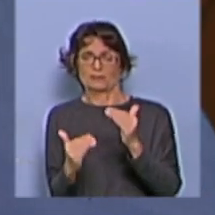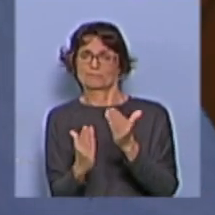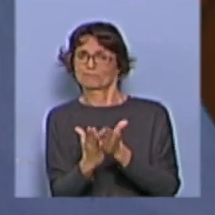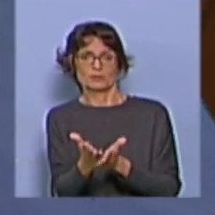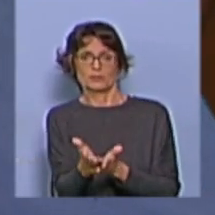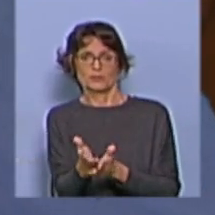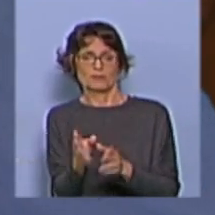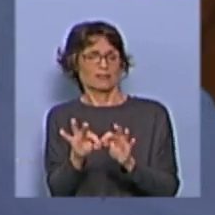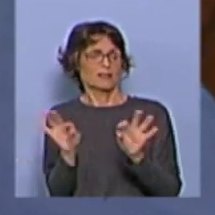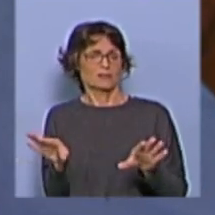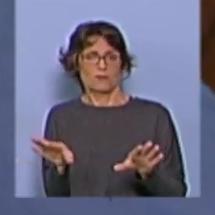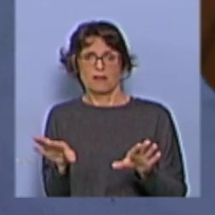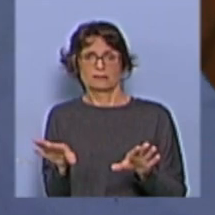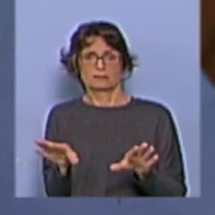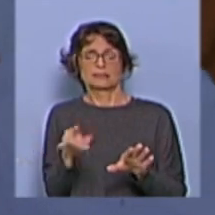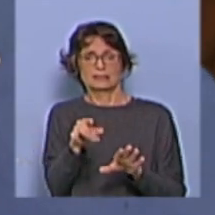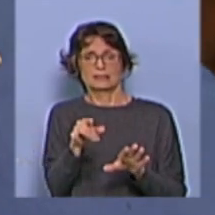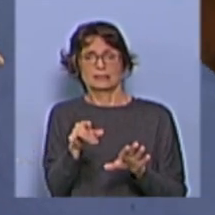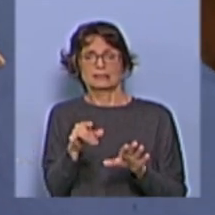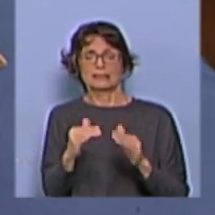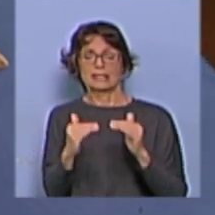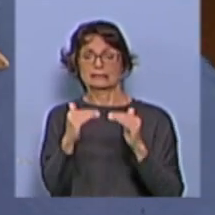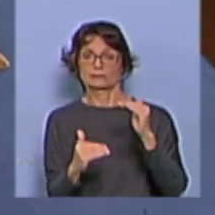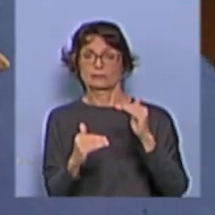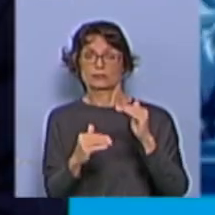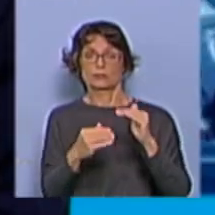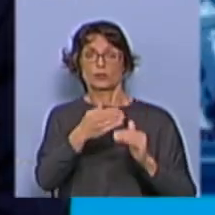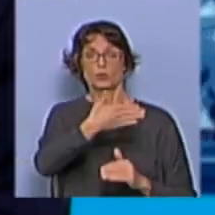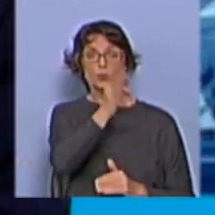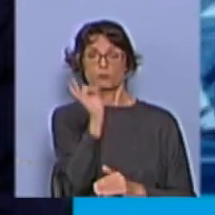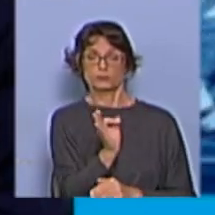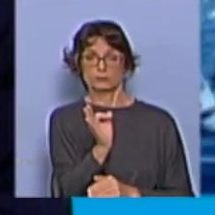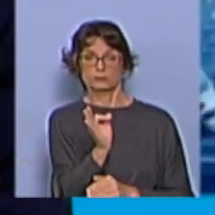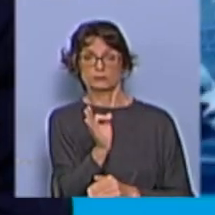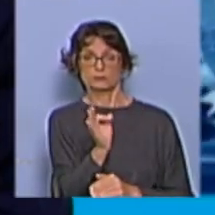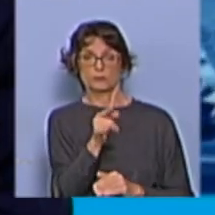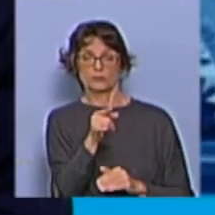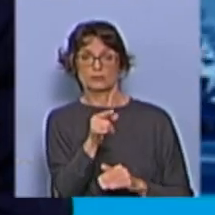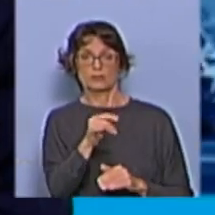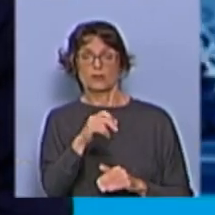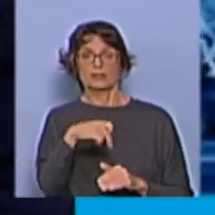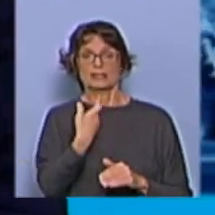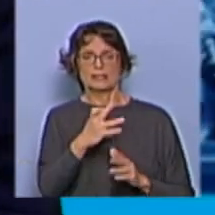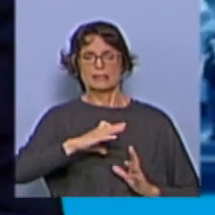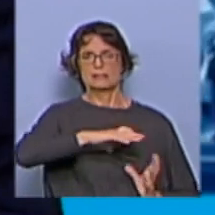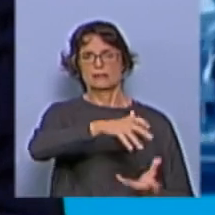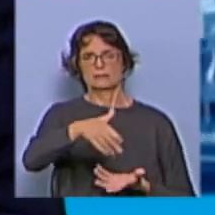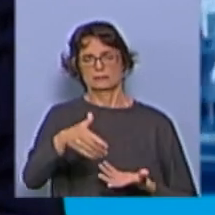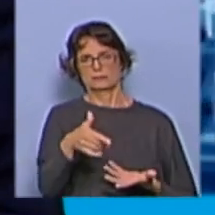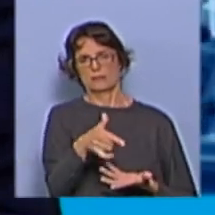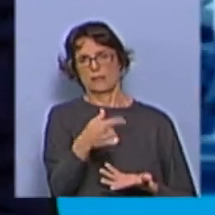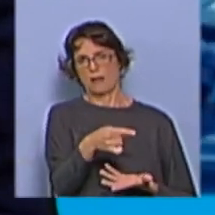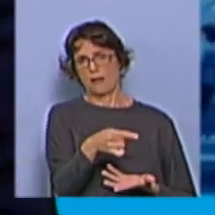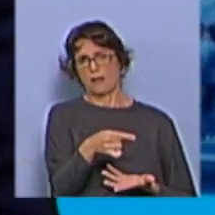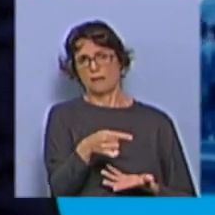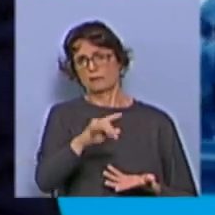1% que tem a riqueza, quase metade da riqueza mundial, e os outros, ou pelo menos que têm tanto quanto